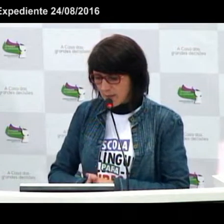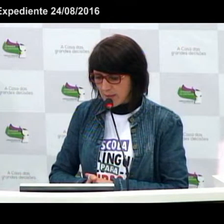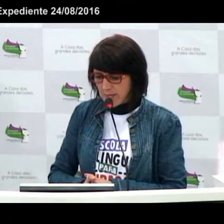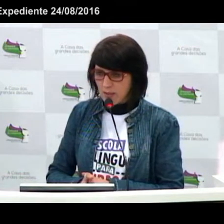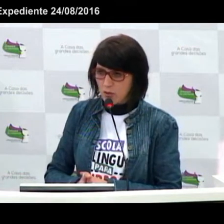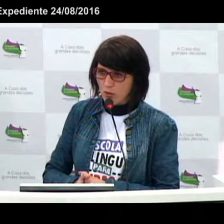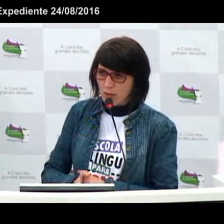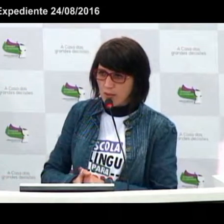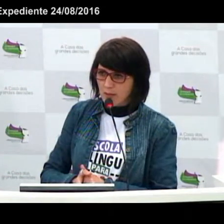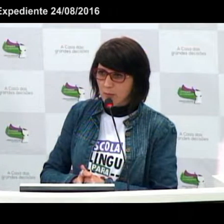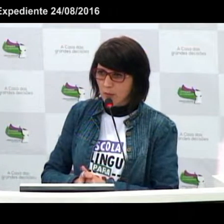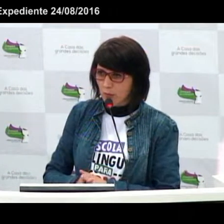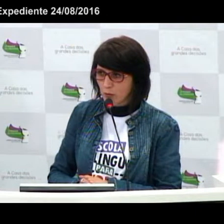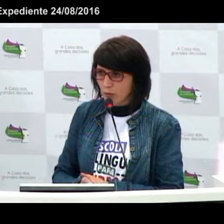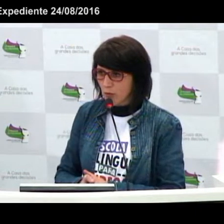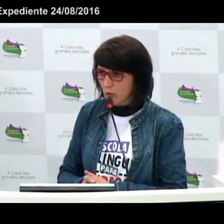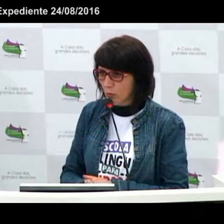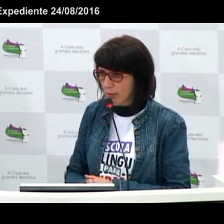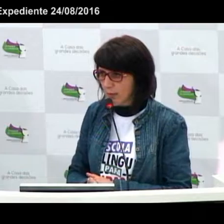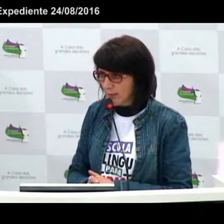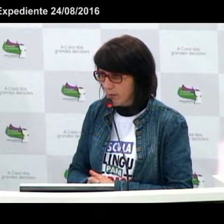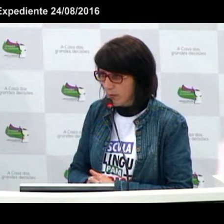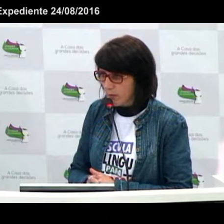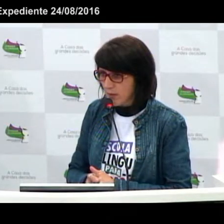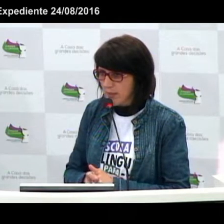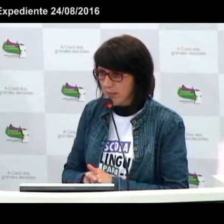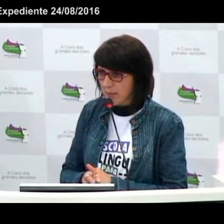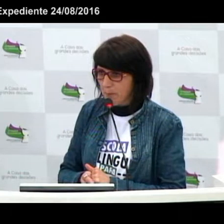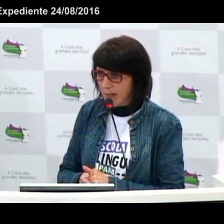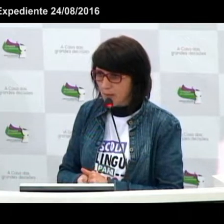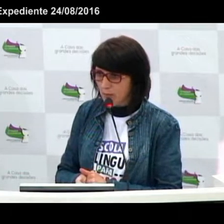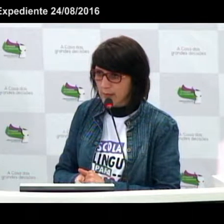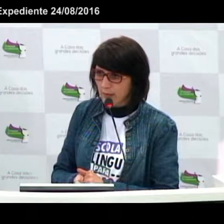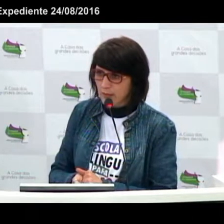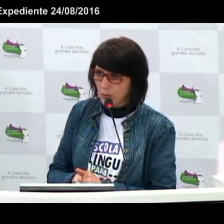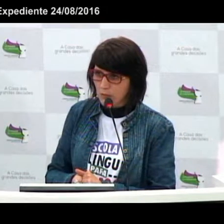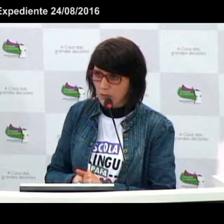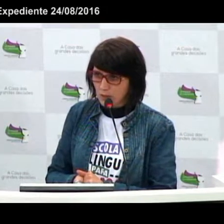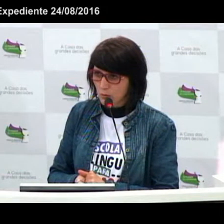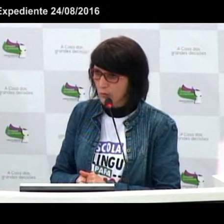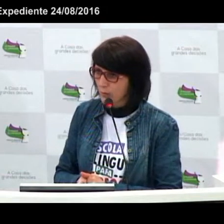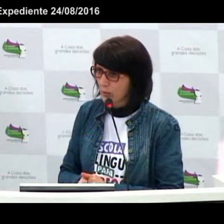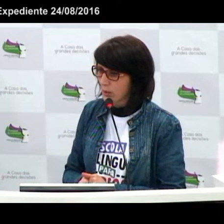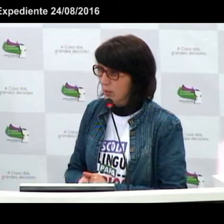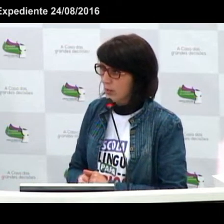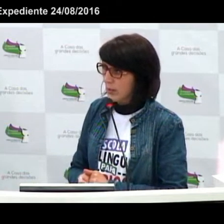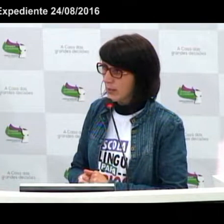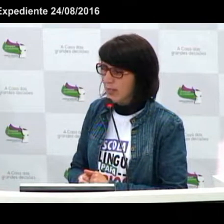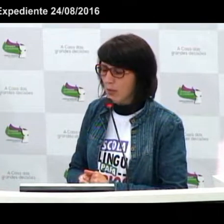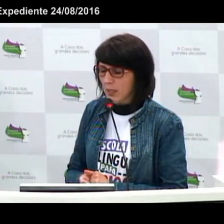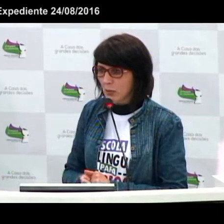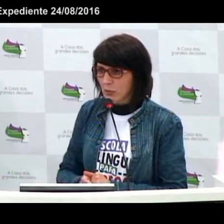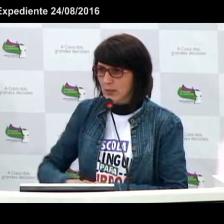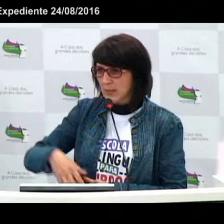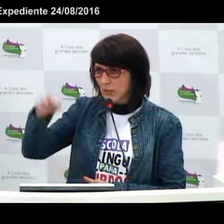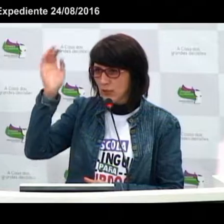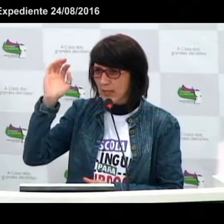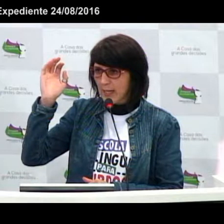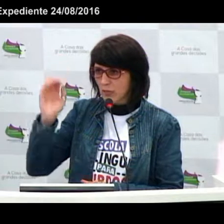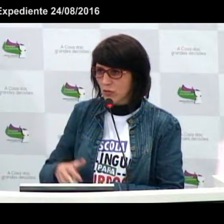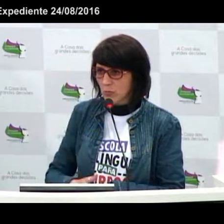Instalação das sinaleiras sonoras em Passo Fundo. Vejo o William, ex-presidente da PASSE. William, seja bem-vindo. Que é uma luta